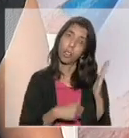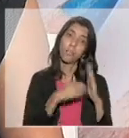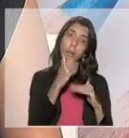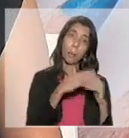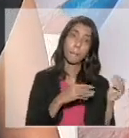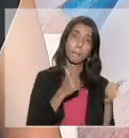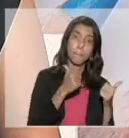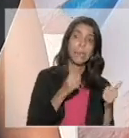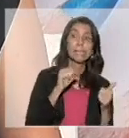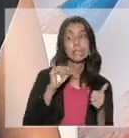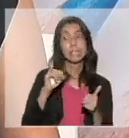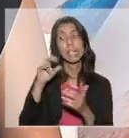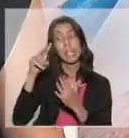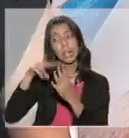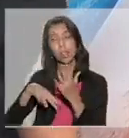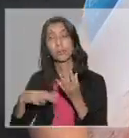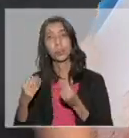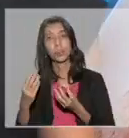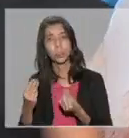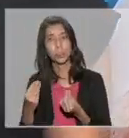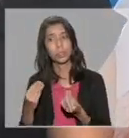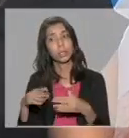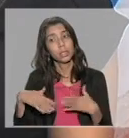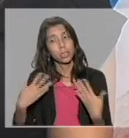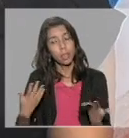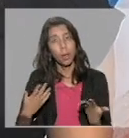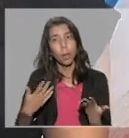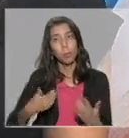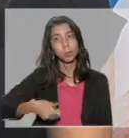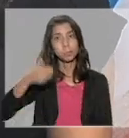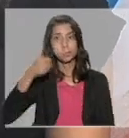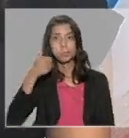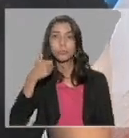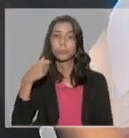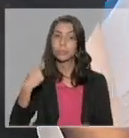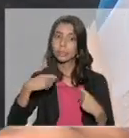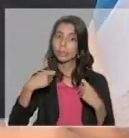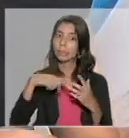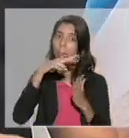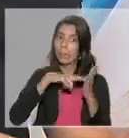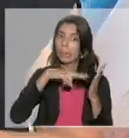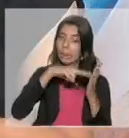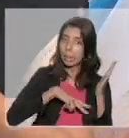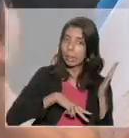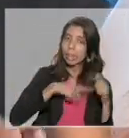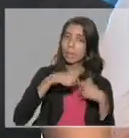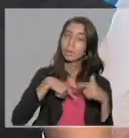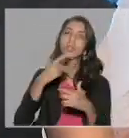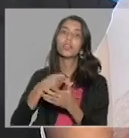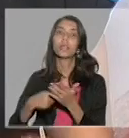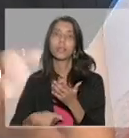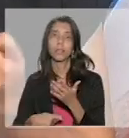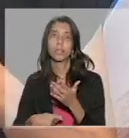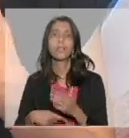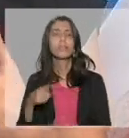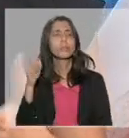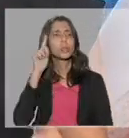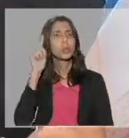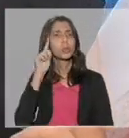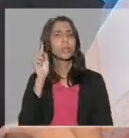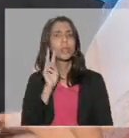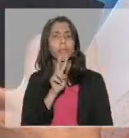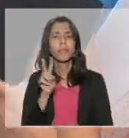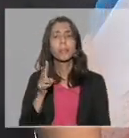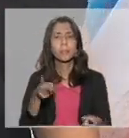escreve bem quem lê muito. Né? Então, o que seria o primeiro passo? Seria você ler muito para escrever. Lá no teu